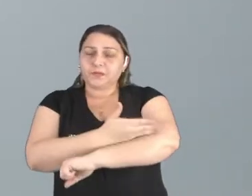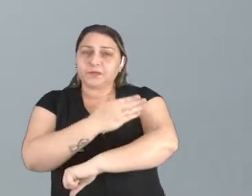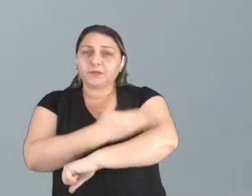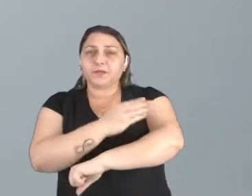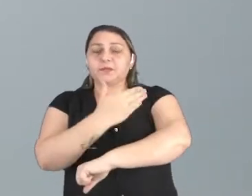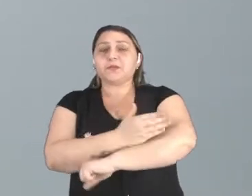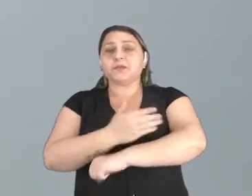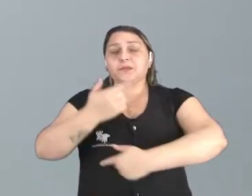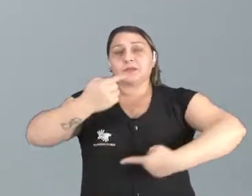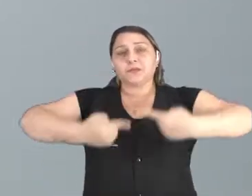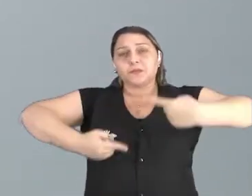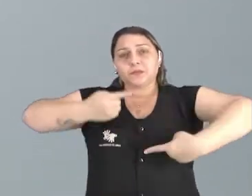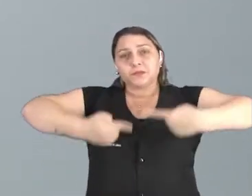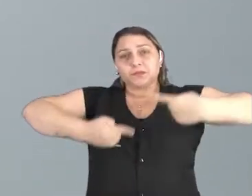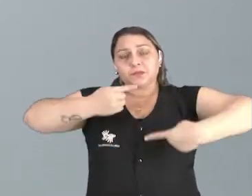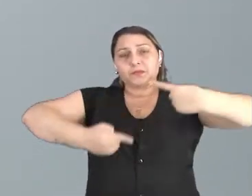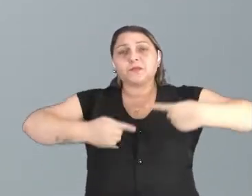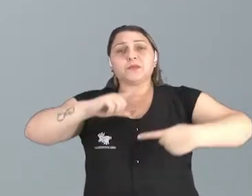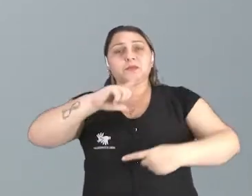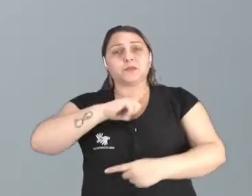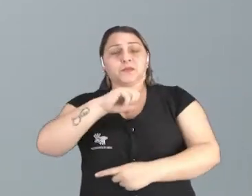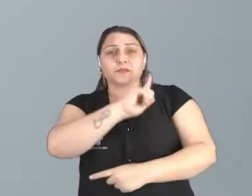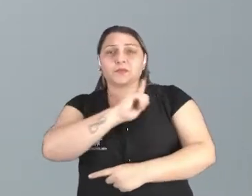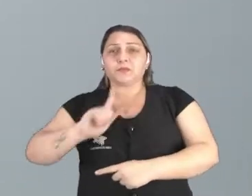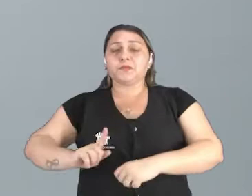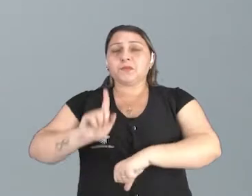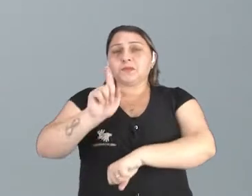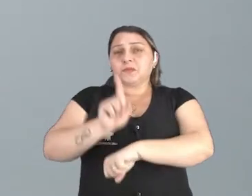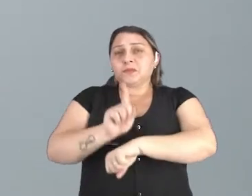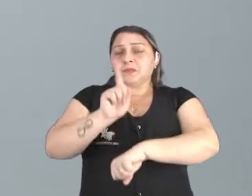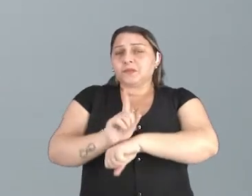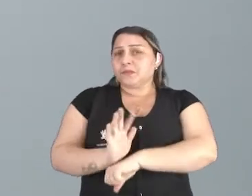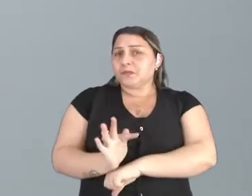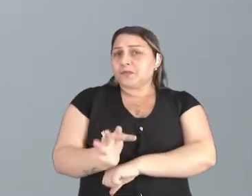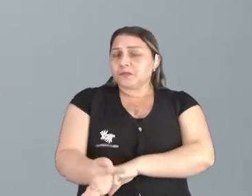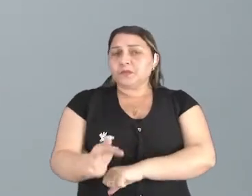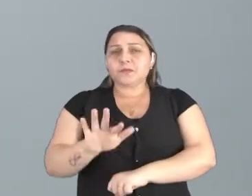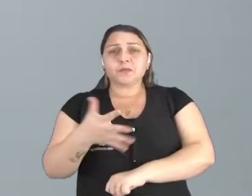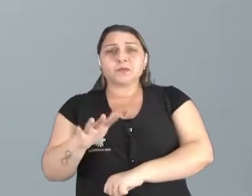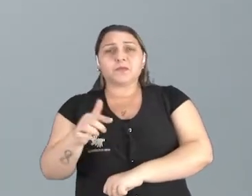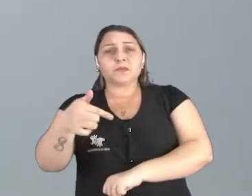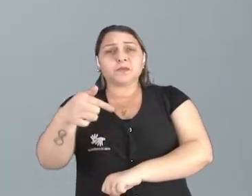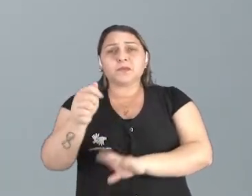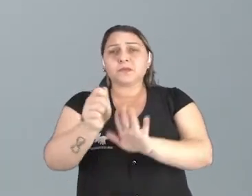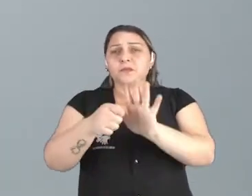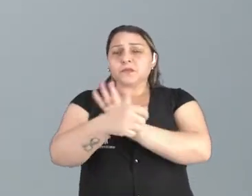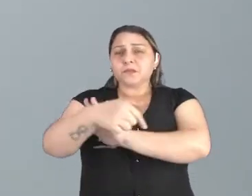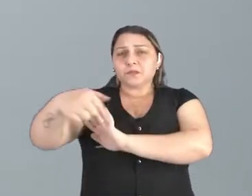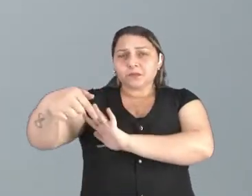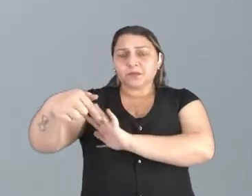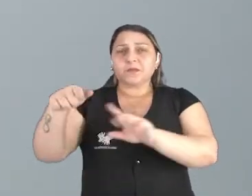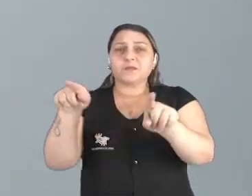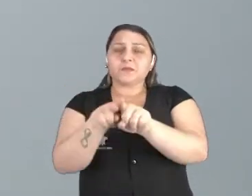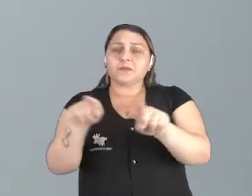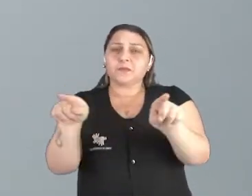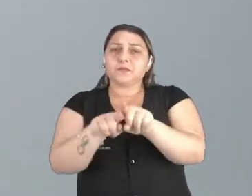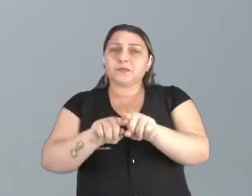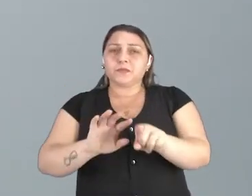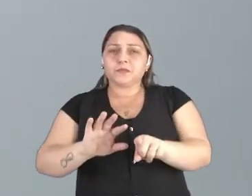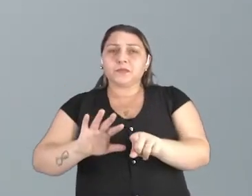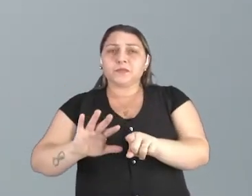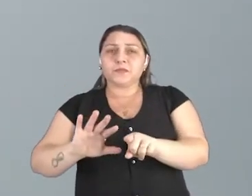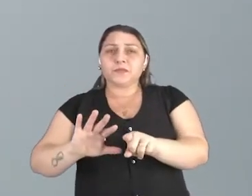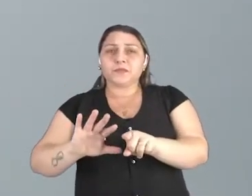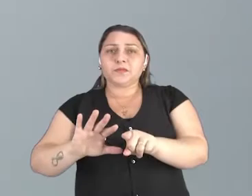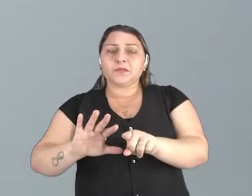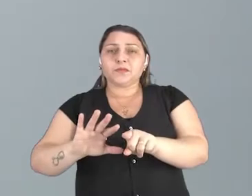né, excêntricas. E aí a gente tem um governo, uma gestão que é breve, né? Ela dura mais ou menos 7 meses e também é cheia de